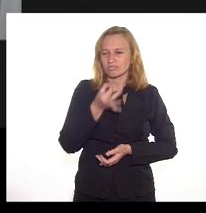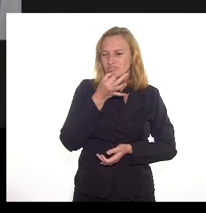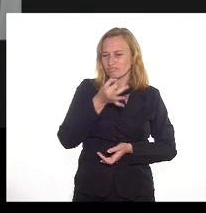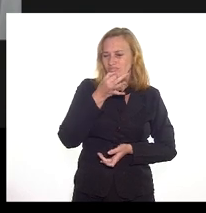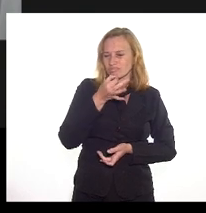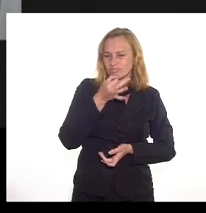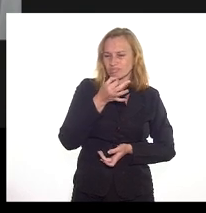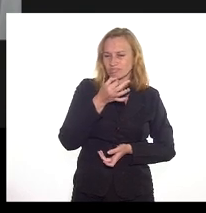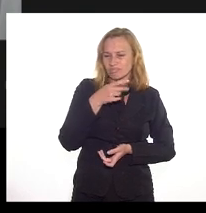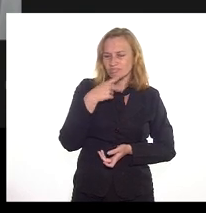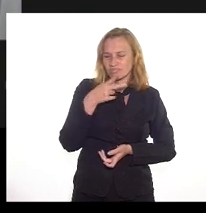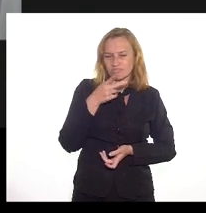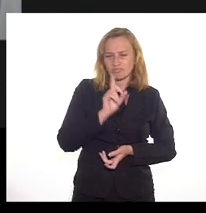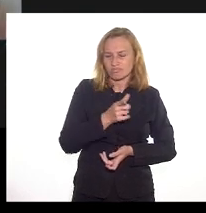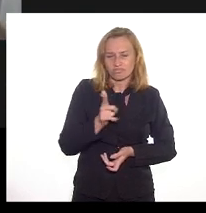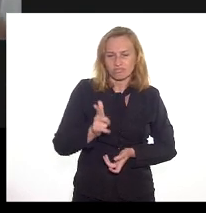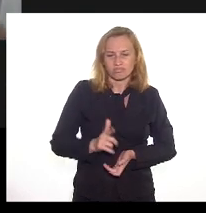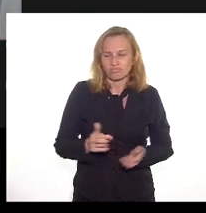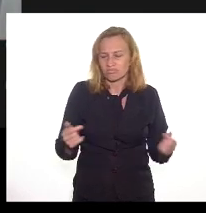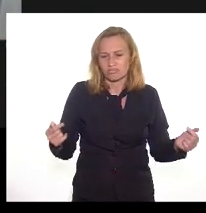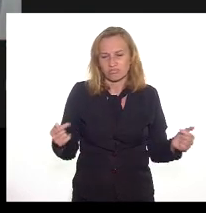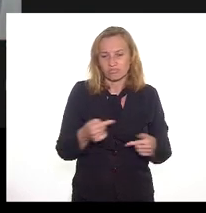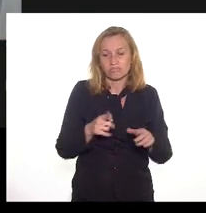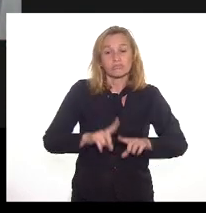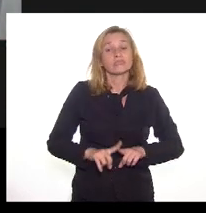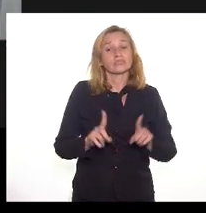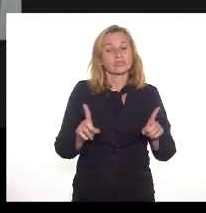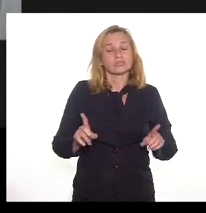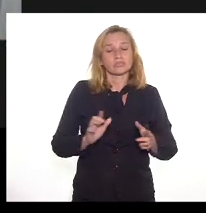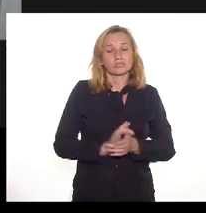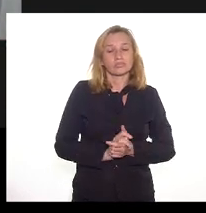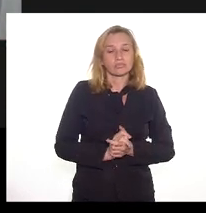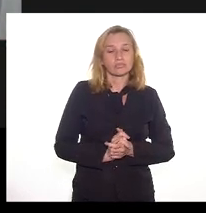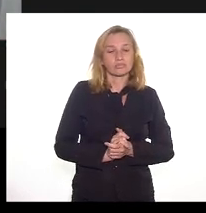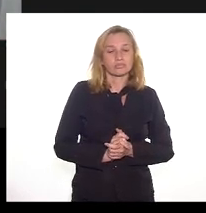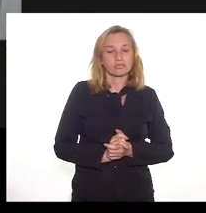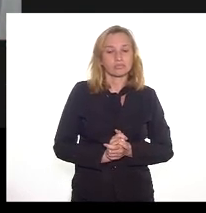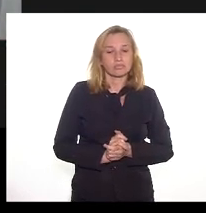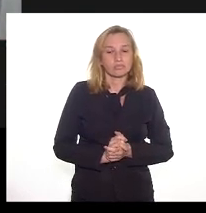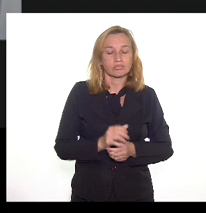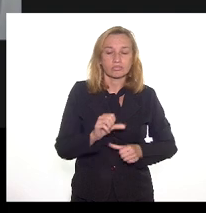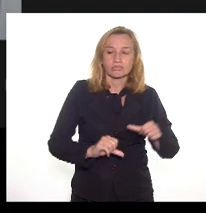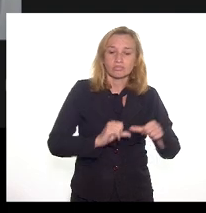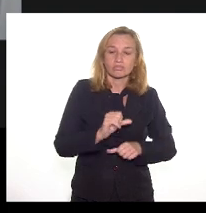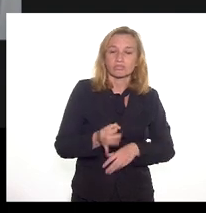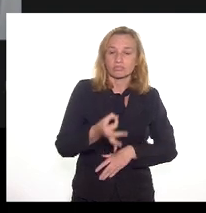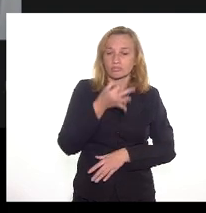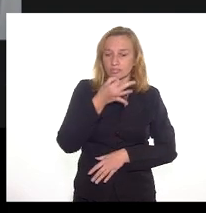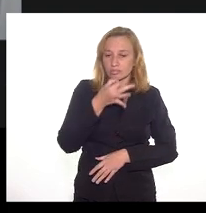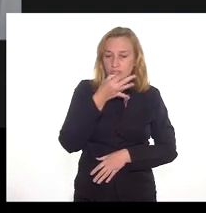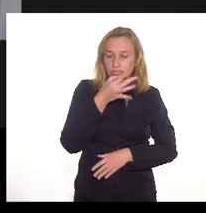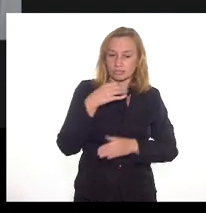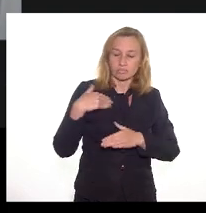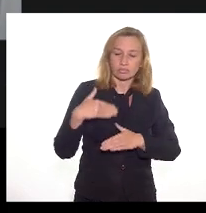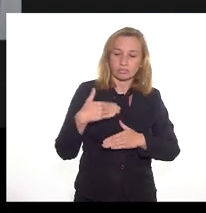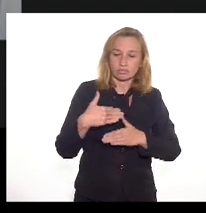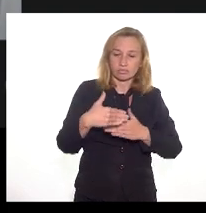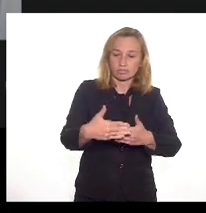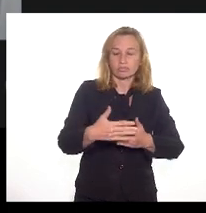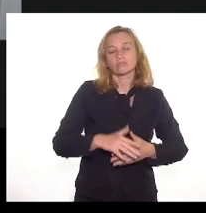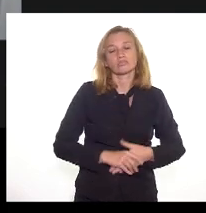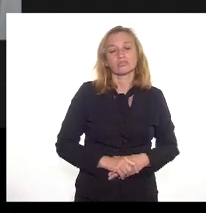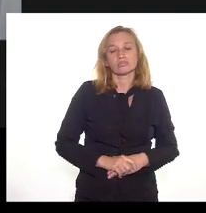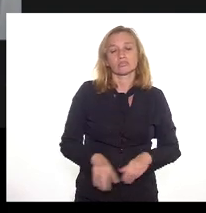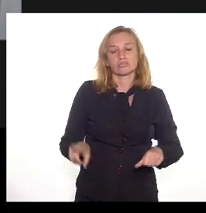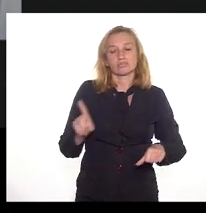pé. Né? Agora, menos para em pé ainda a mudança de opinião ao longo desse tempo todo,